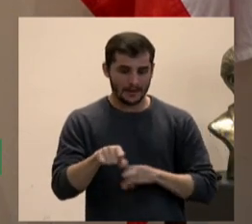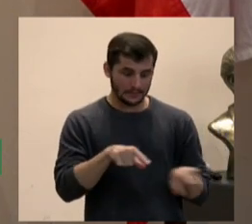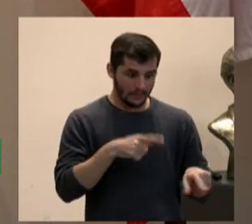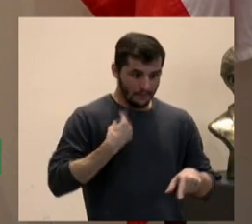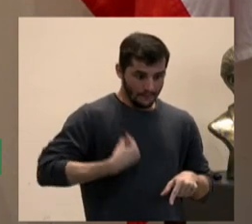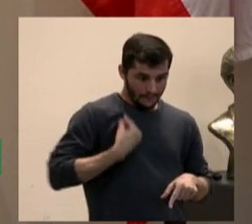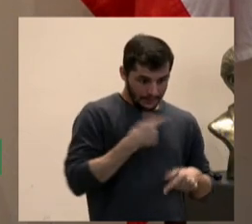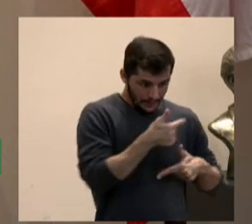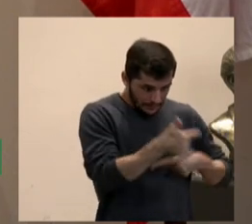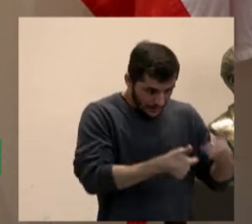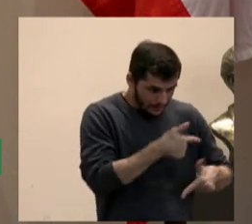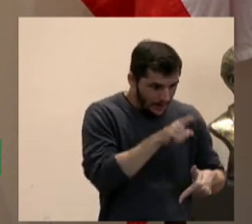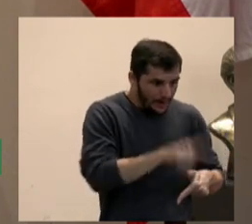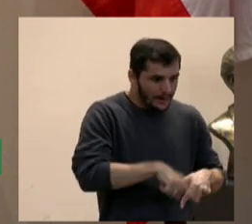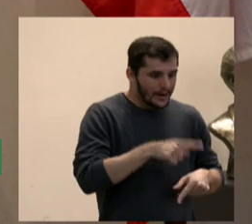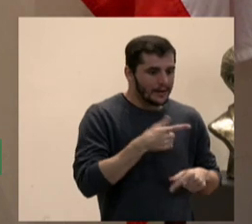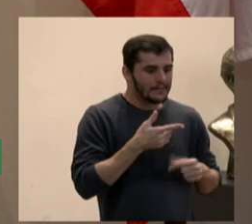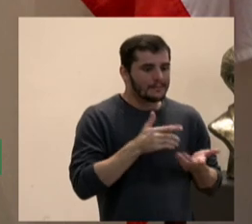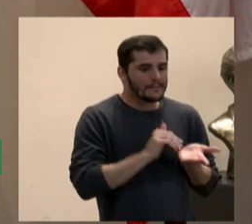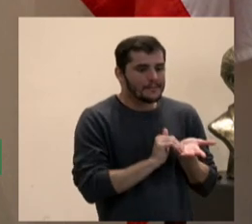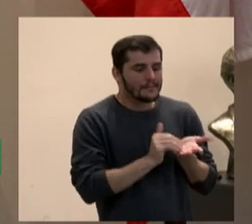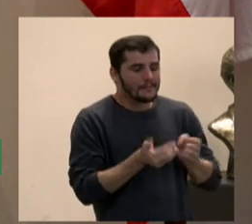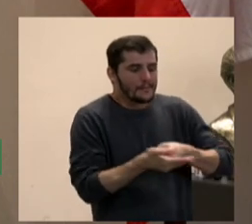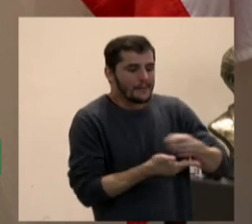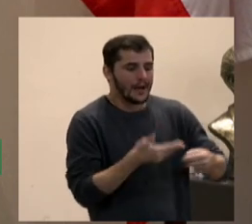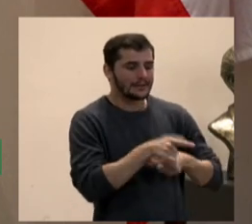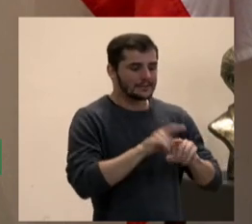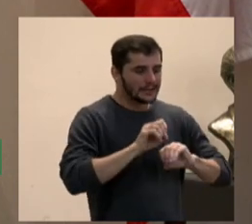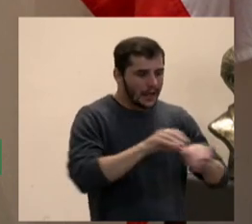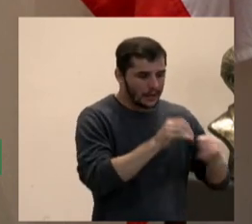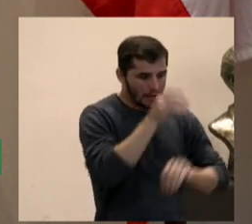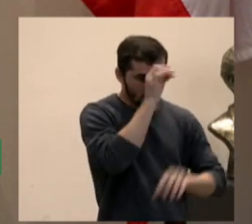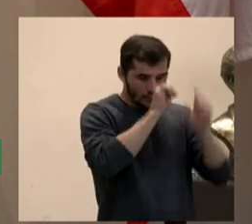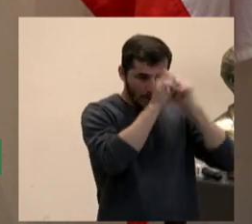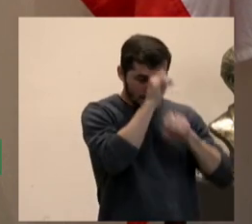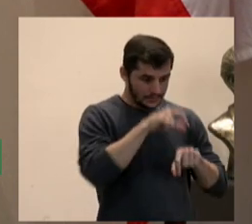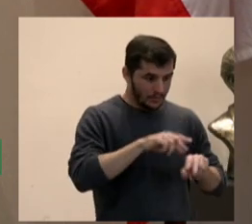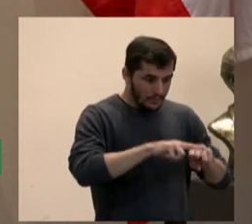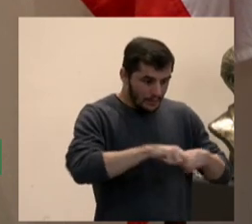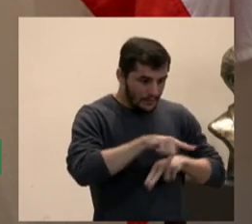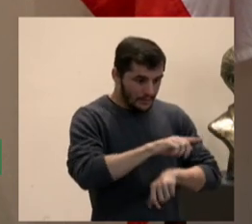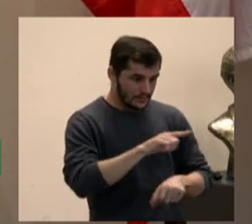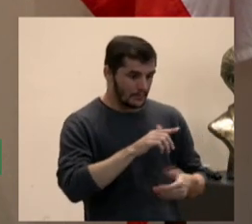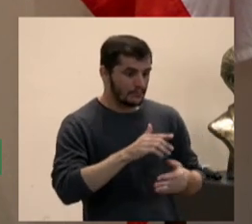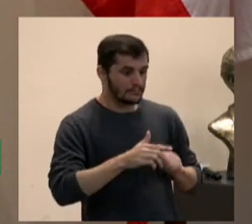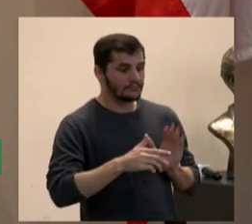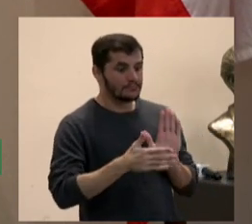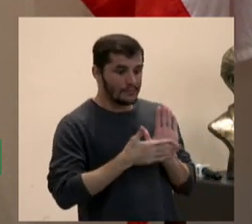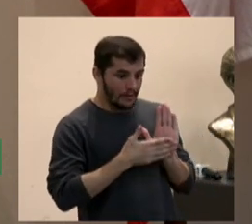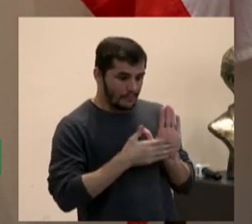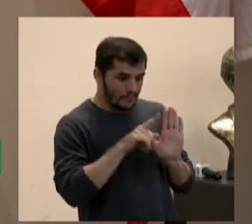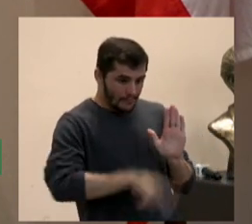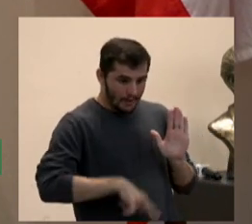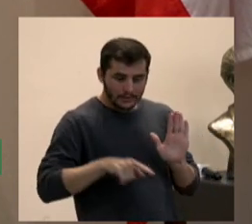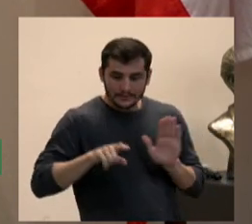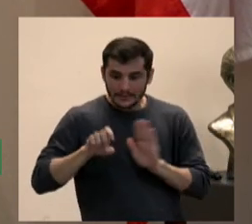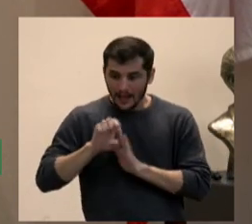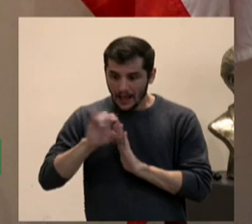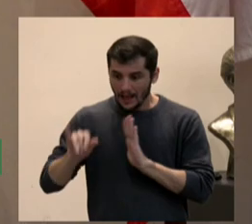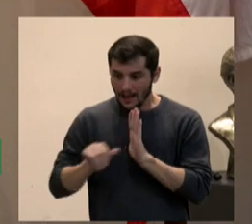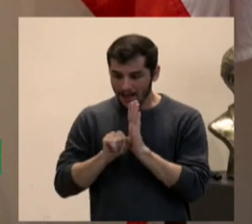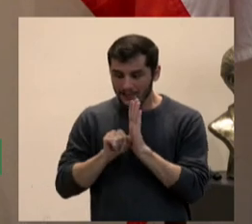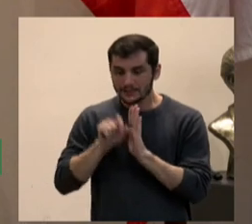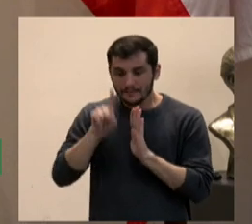princípio educativo. Por isso, a nossa proposta de uma educação de jovens e adultos ofertada na forma integrada à